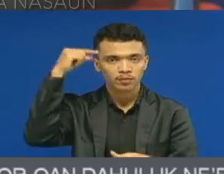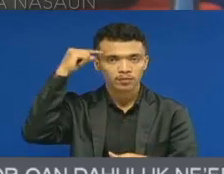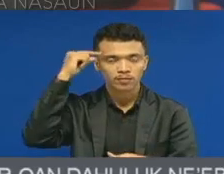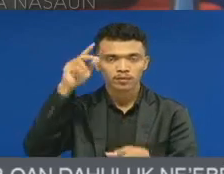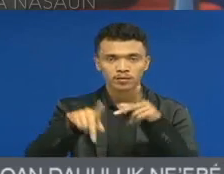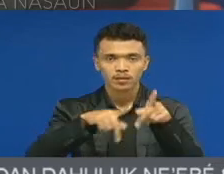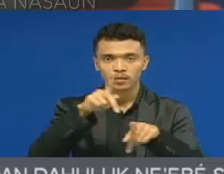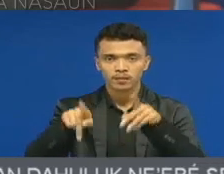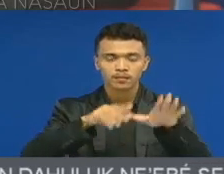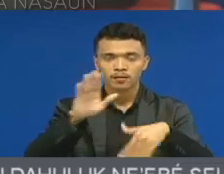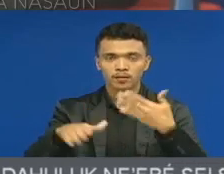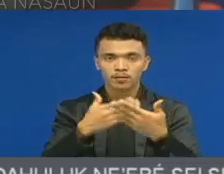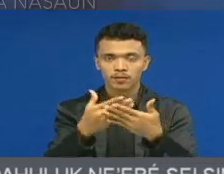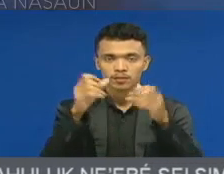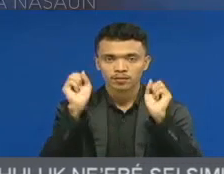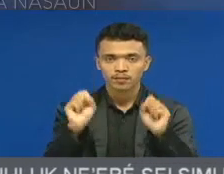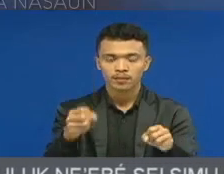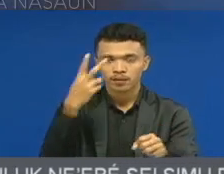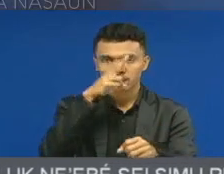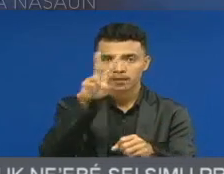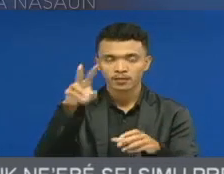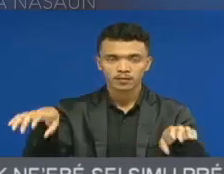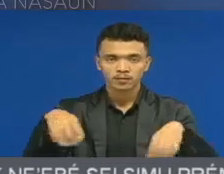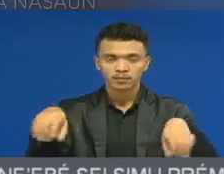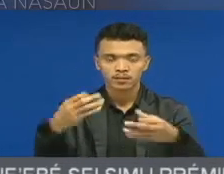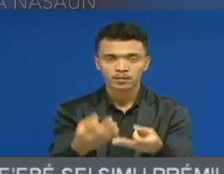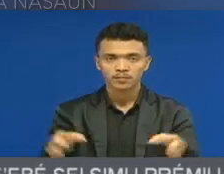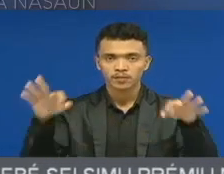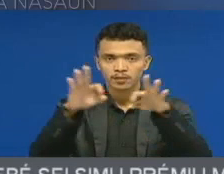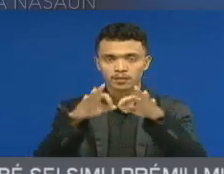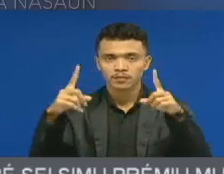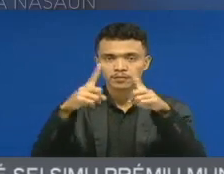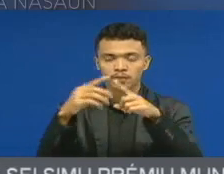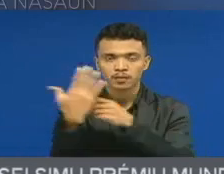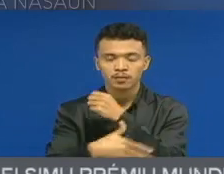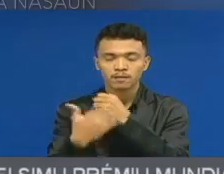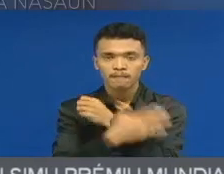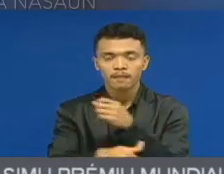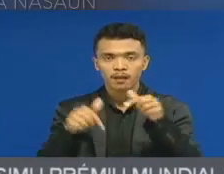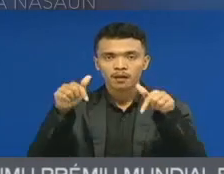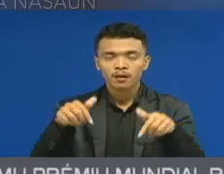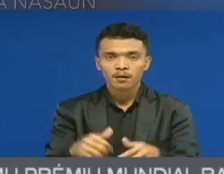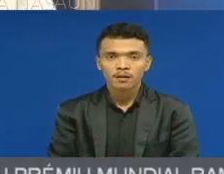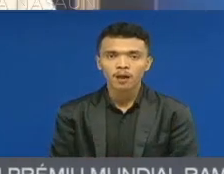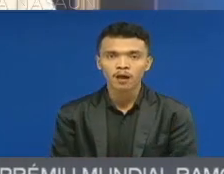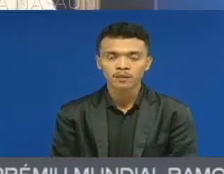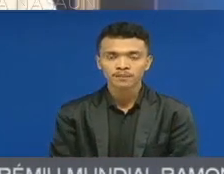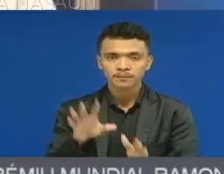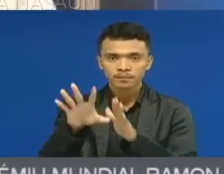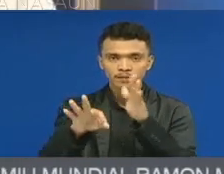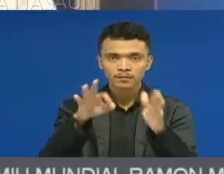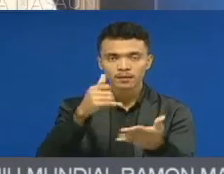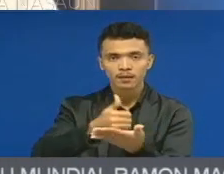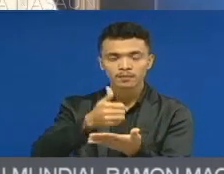povo toma kate bela hare servisu mesmo que importante bara ida ne atu heta na premiu ida ne karek